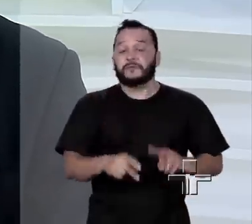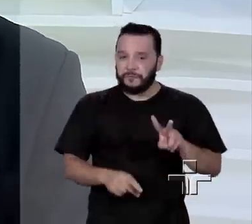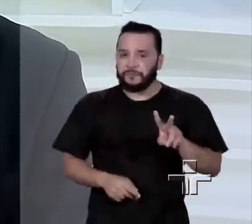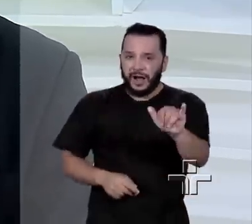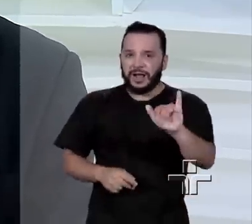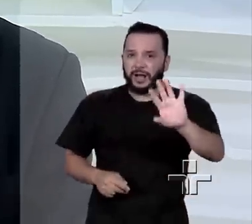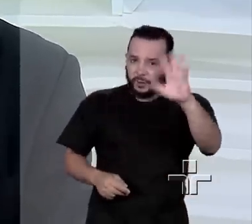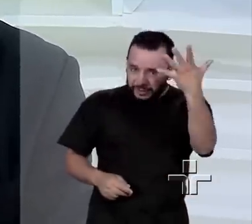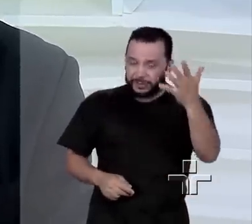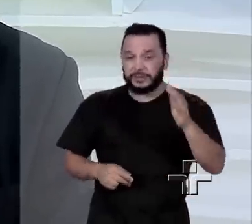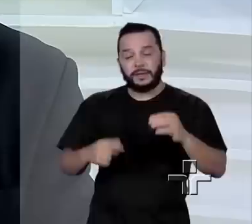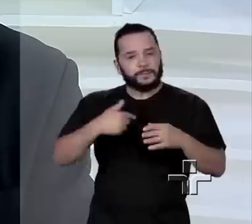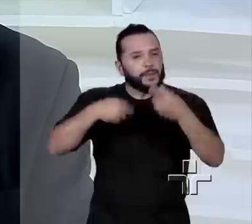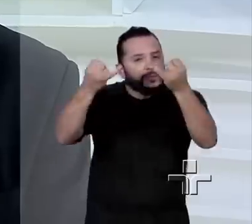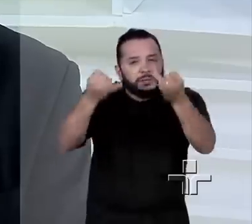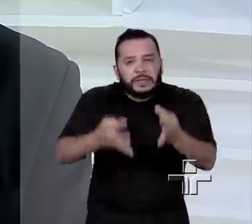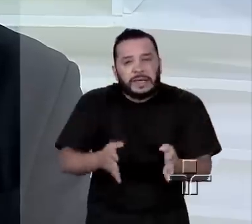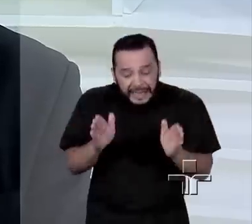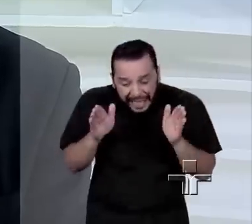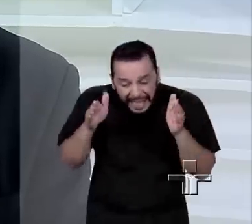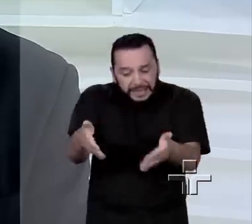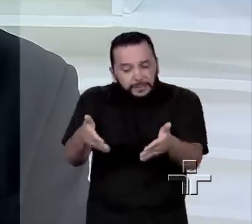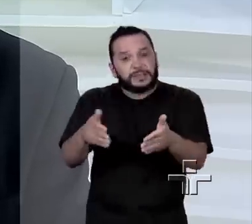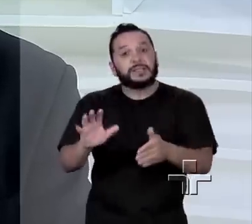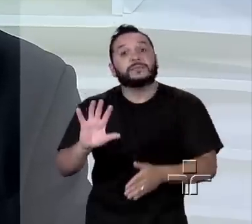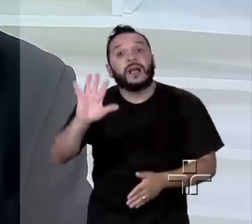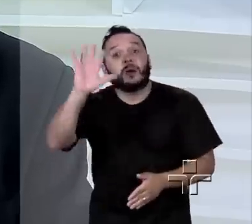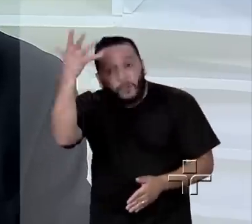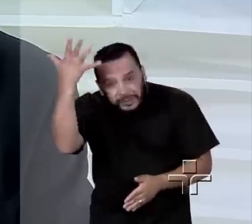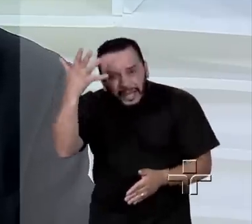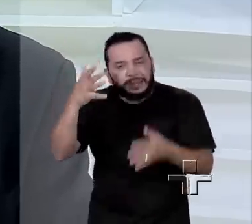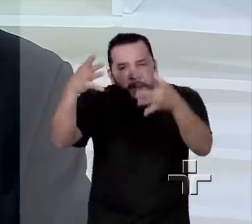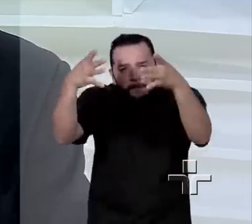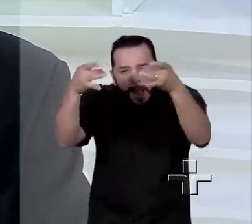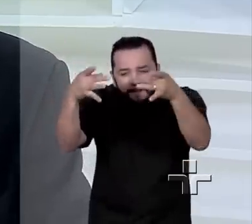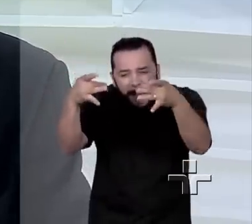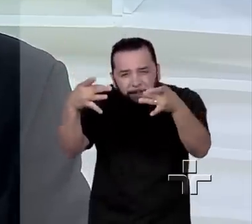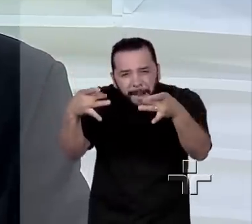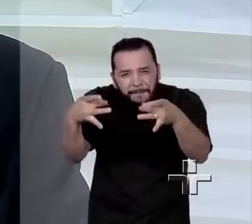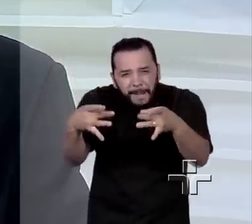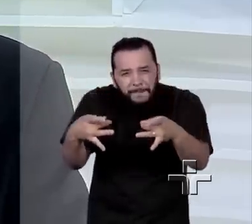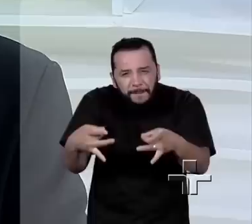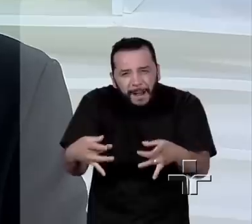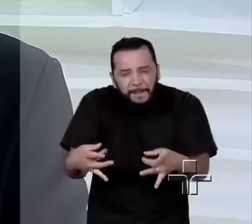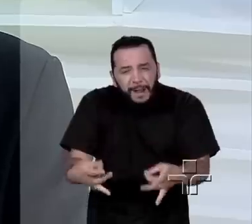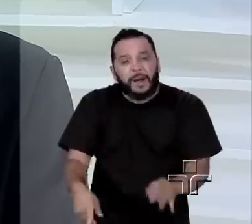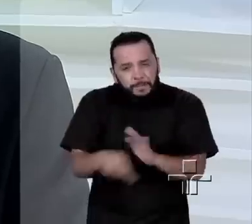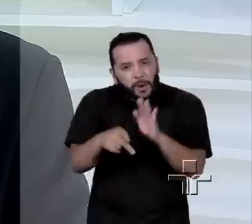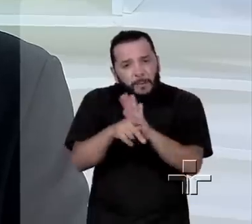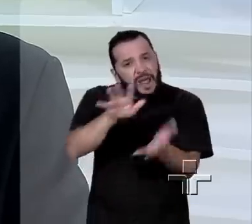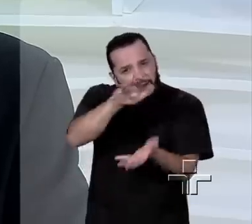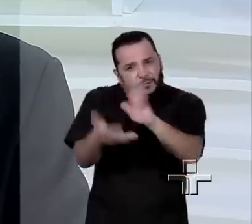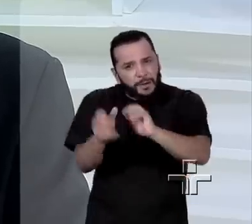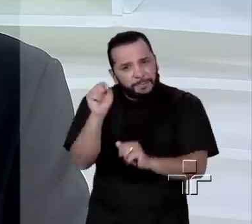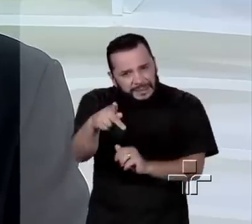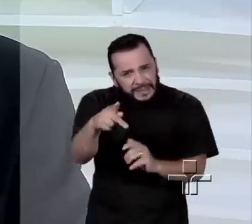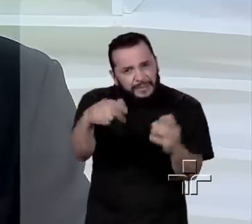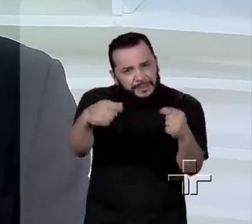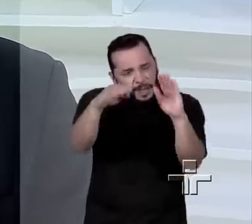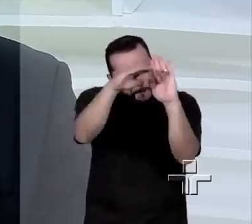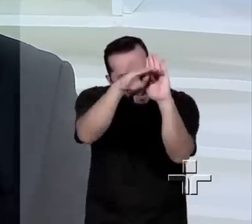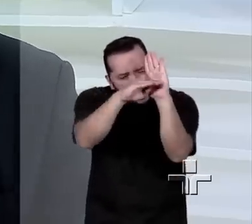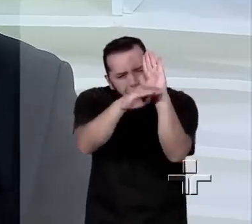as questões específicas que devam ser tratadas dentro da especificidade.